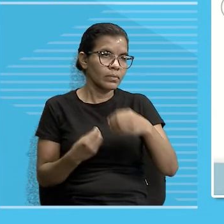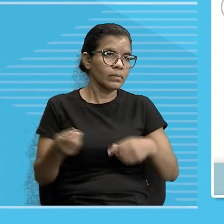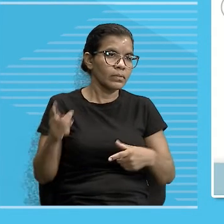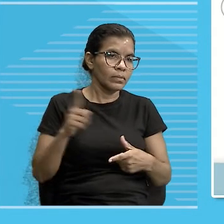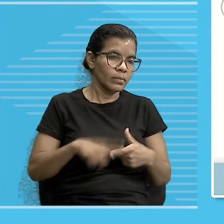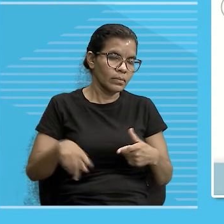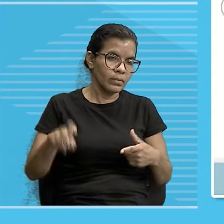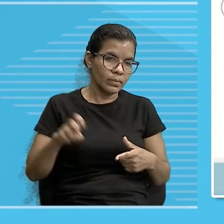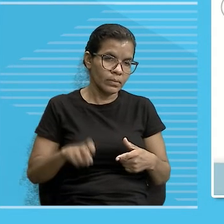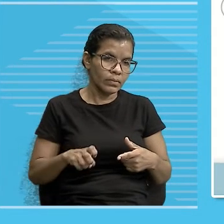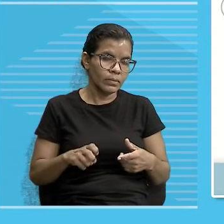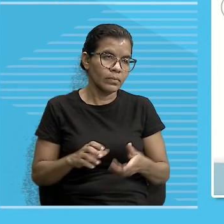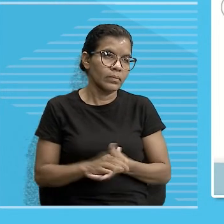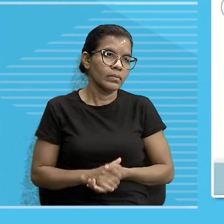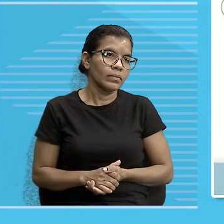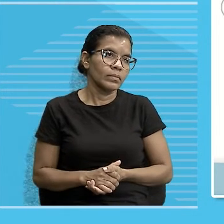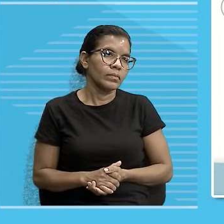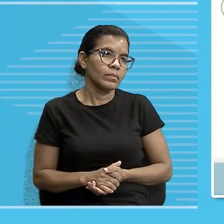dividindo.